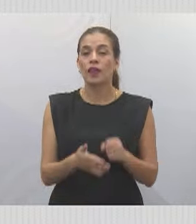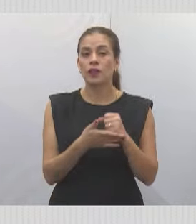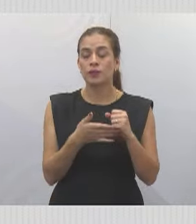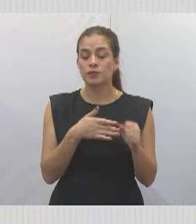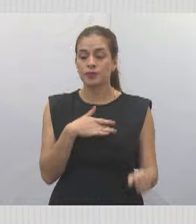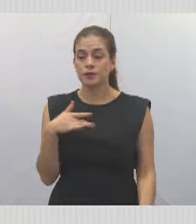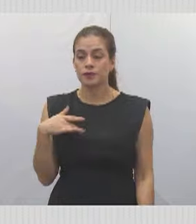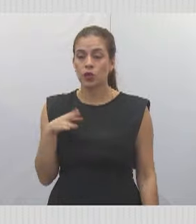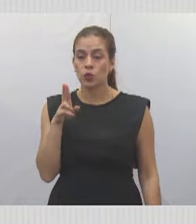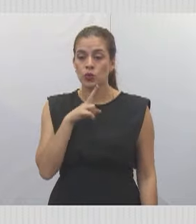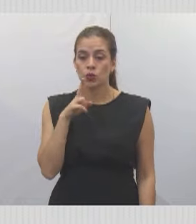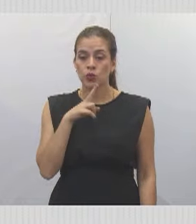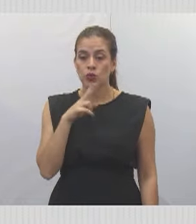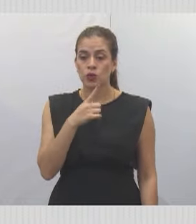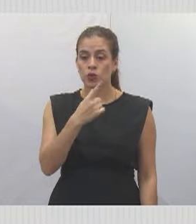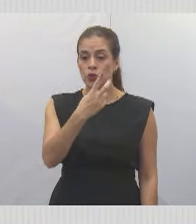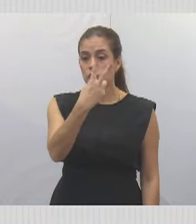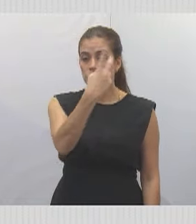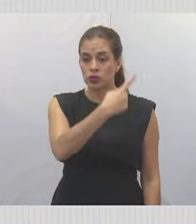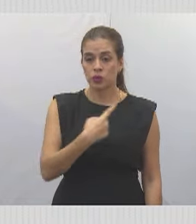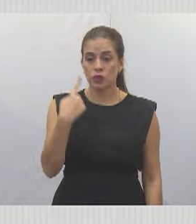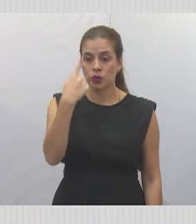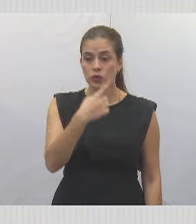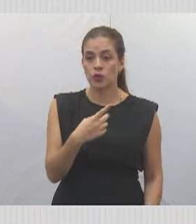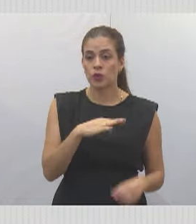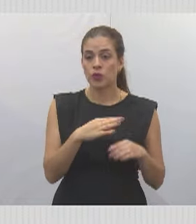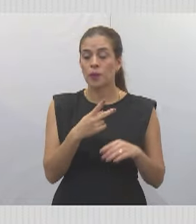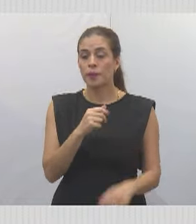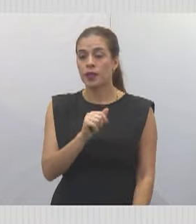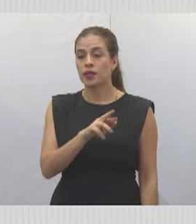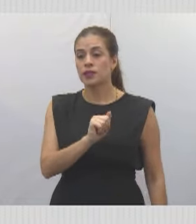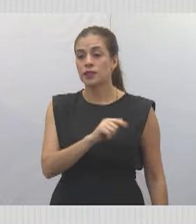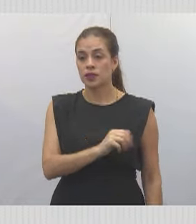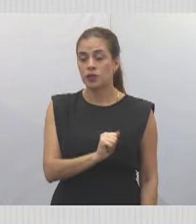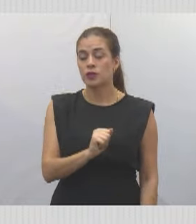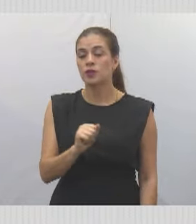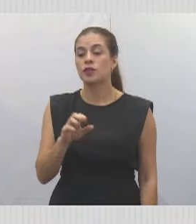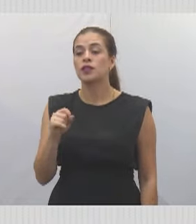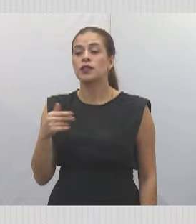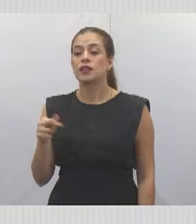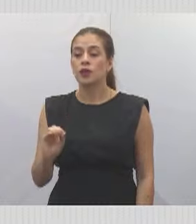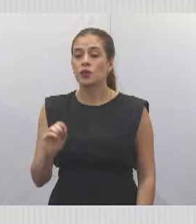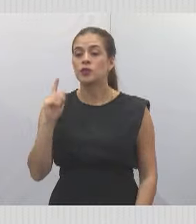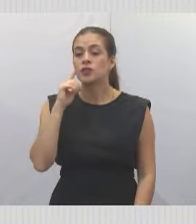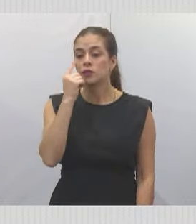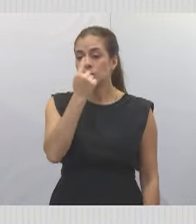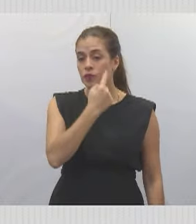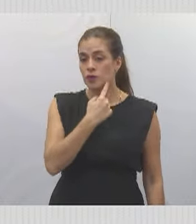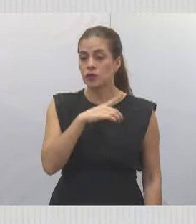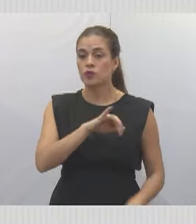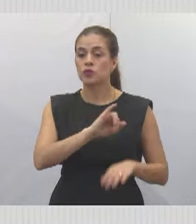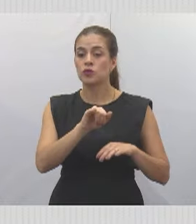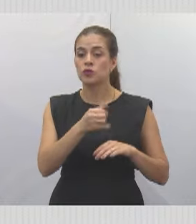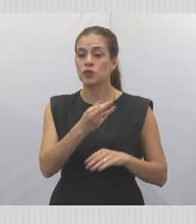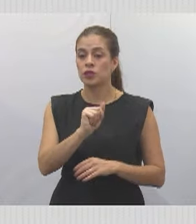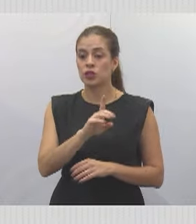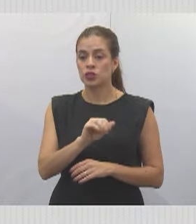na atenção básica 12 horas, no Parque Santo Antônio, Santa Cruz dos Lázaros, Cidade de Salvador e Jardim das Indústrias. Temos 6